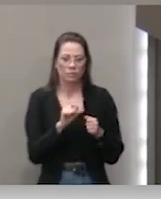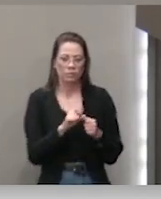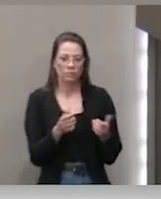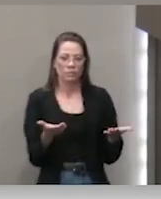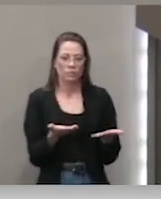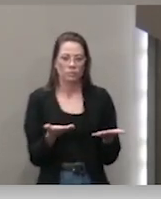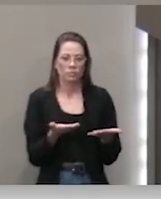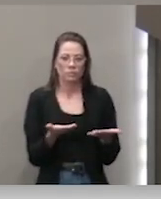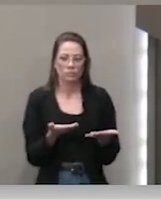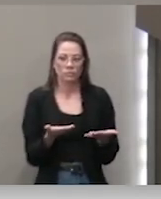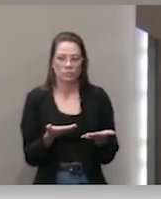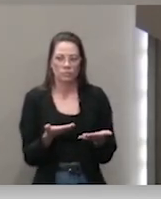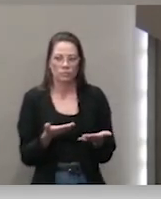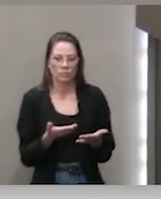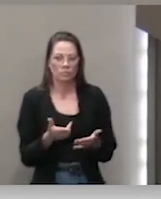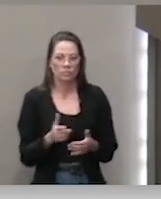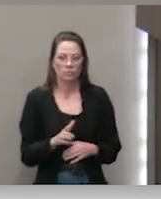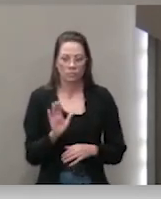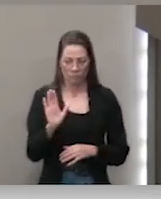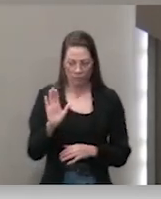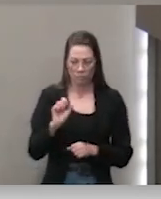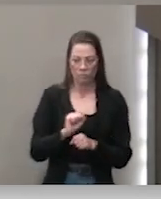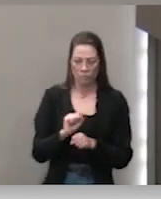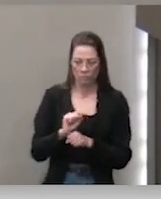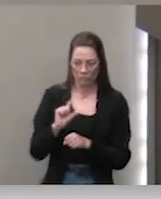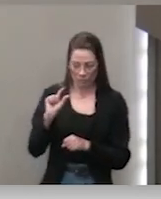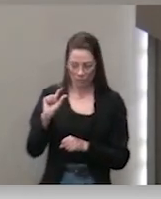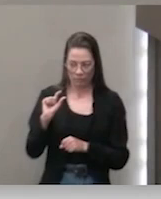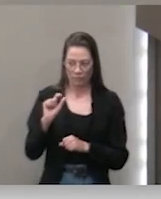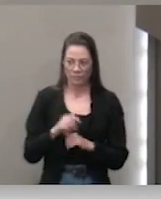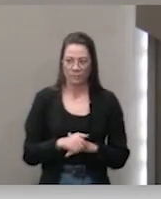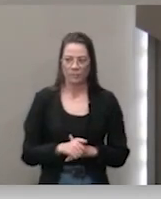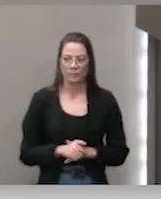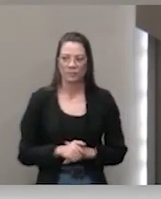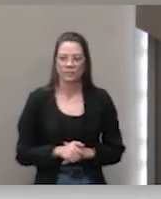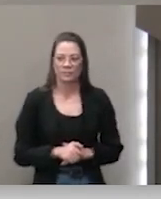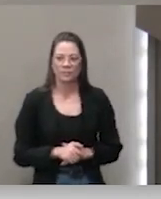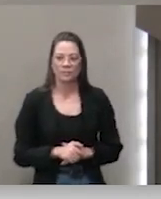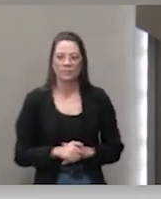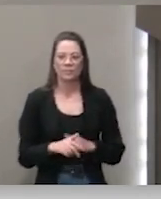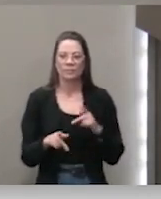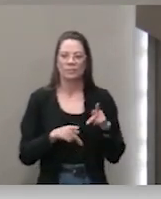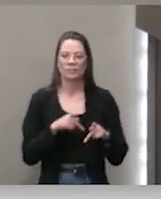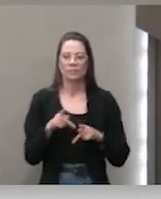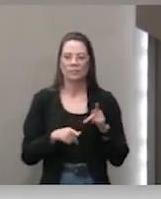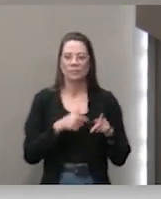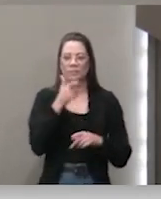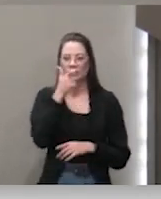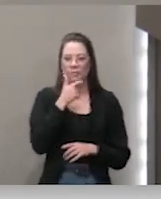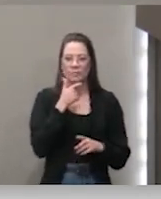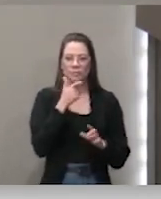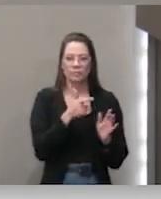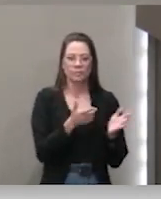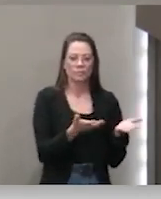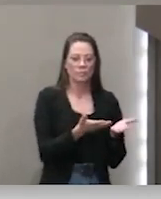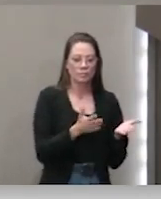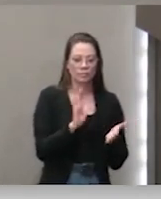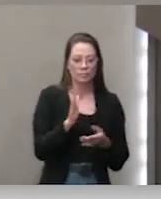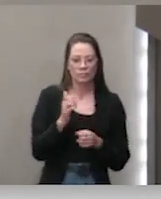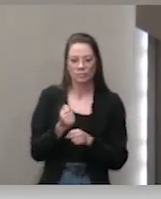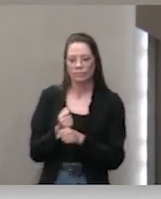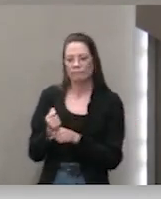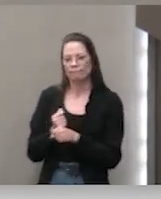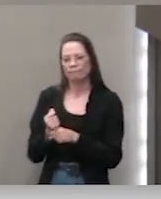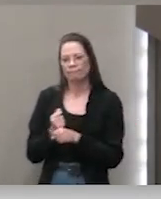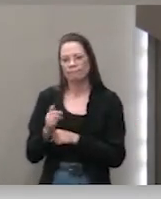agora... Agora eu posso até lhe ceder, só um minutinho, acabo aqui, eu já lhe... A população acha que fez um papel agora e foi o outro,